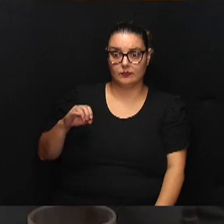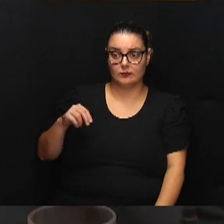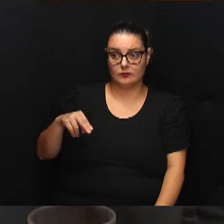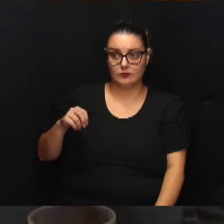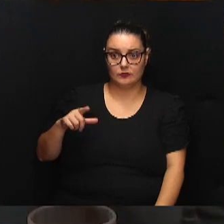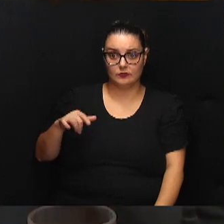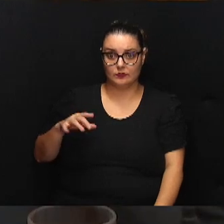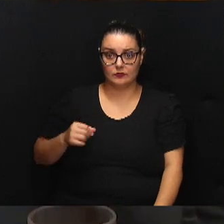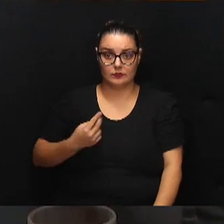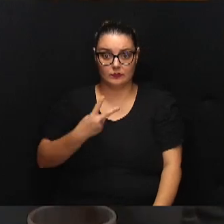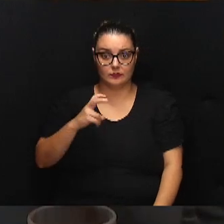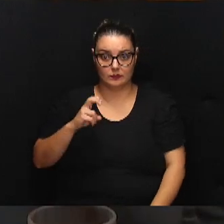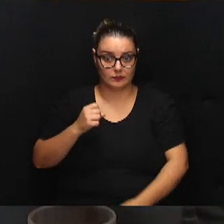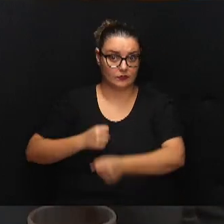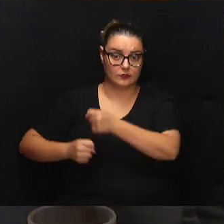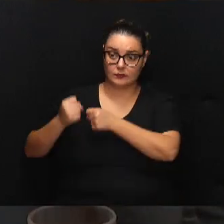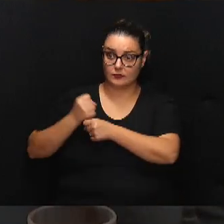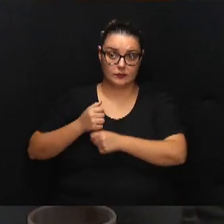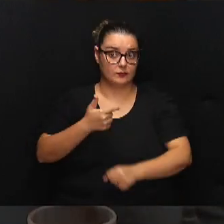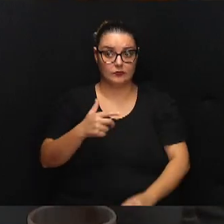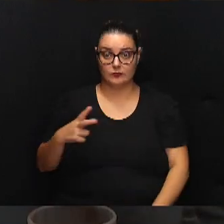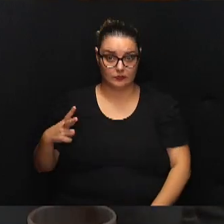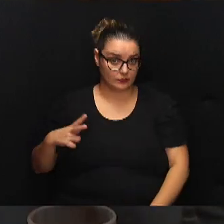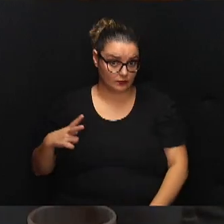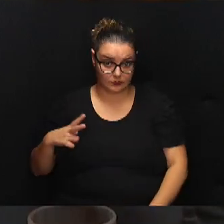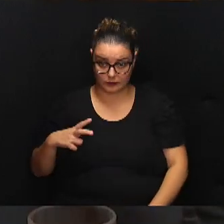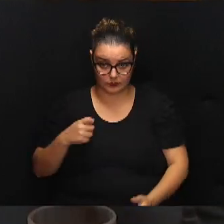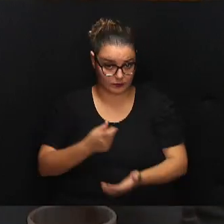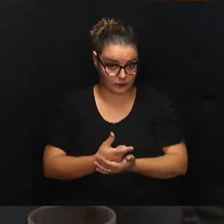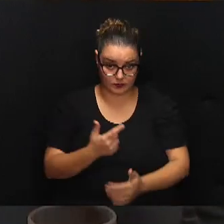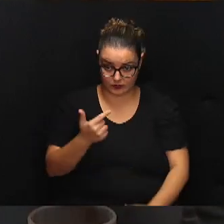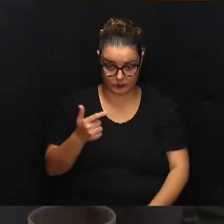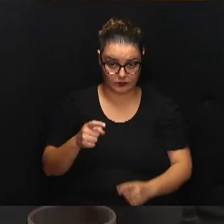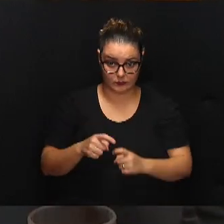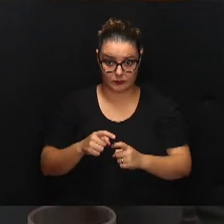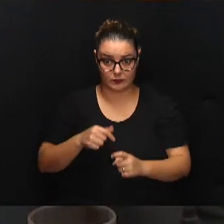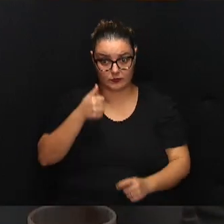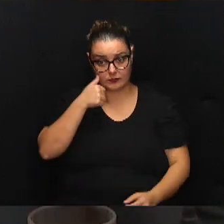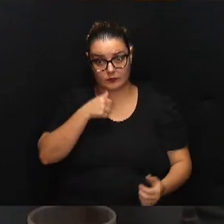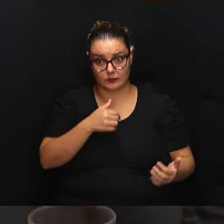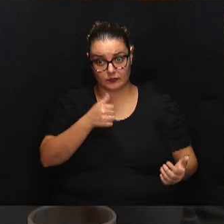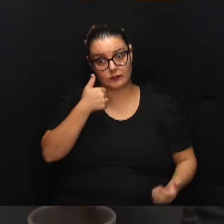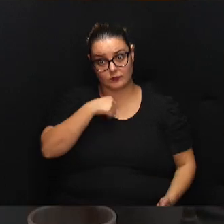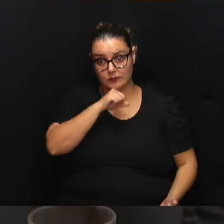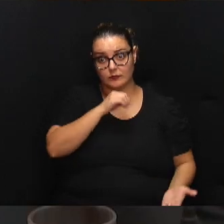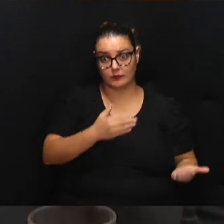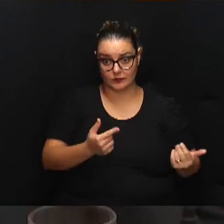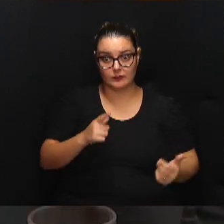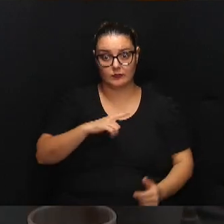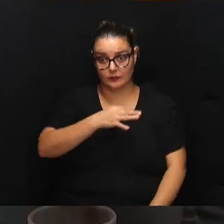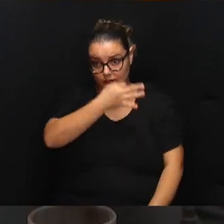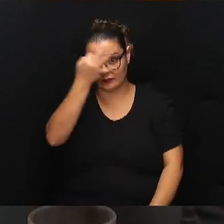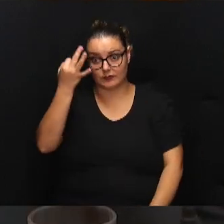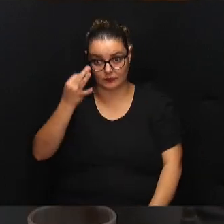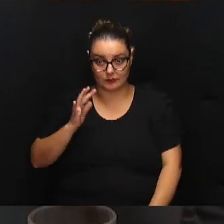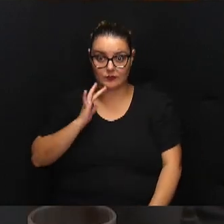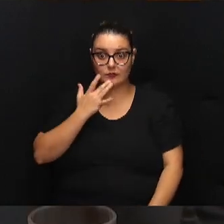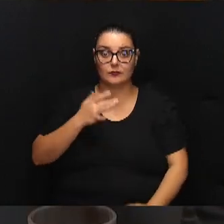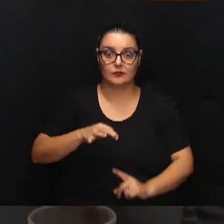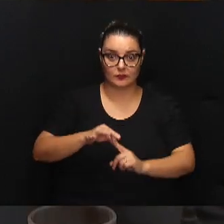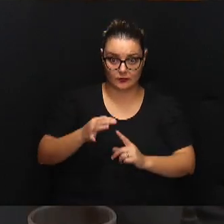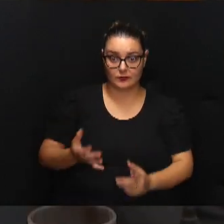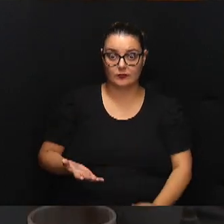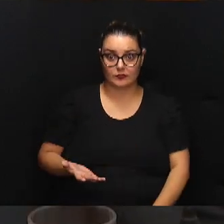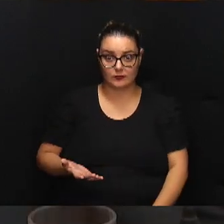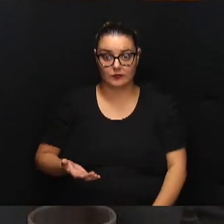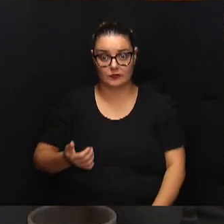atrás, né? Nem particular. Então, minha mãe era jovem, tive sorte também, privilégio, sorte